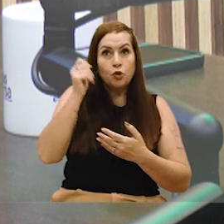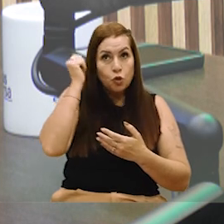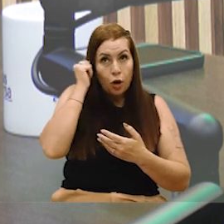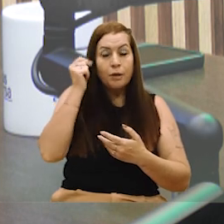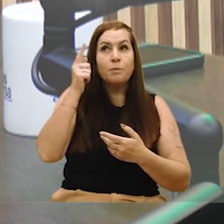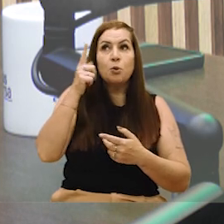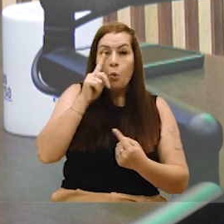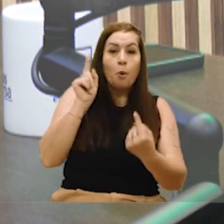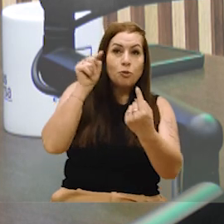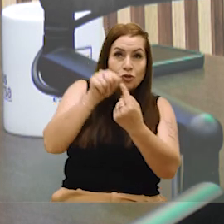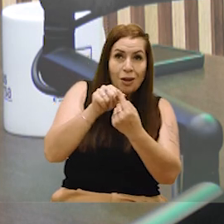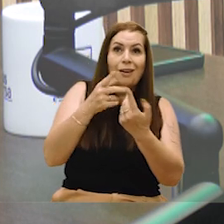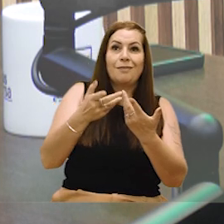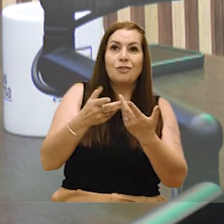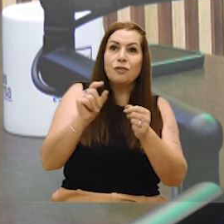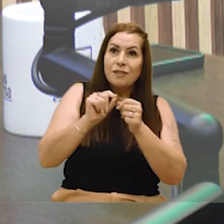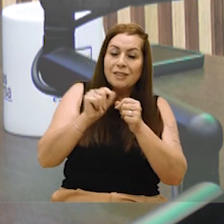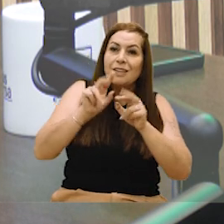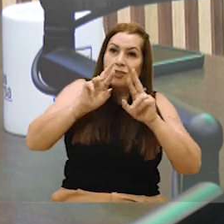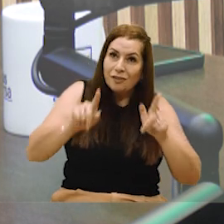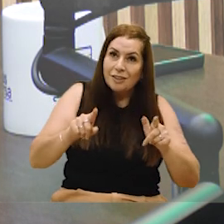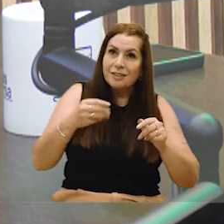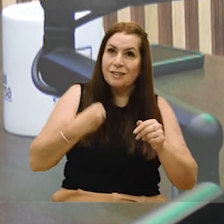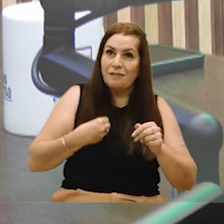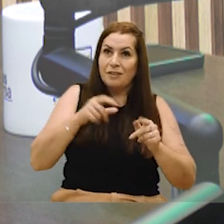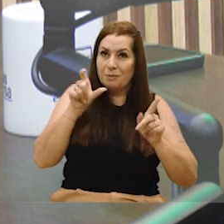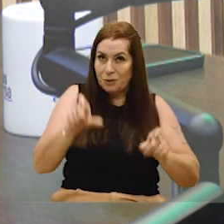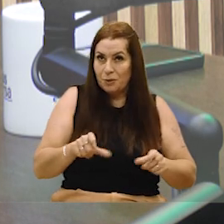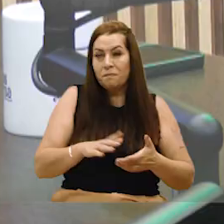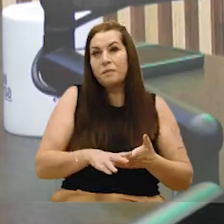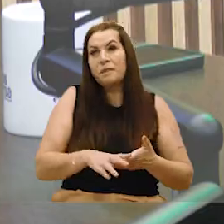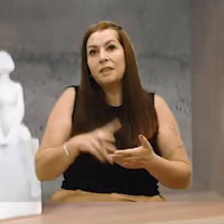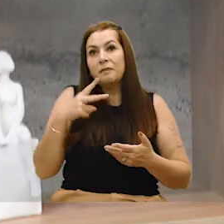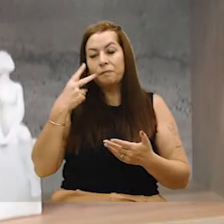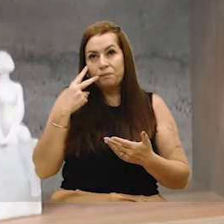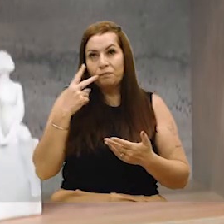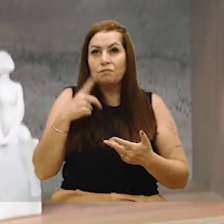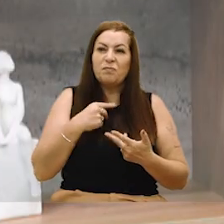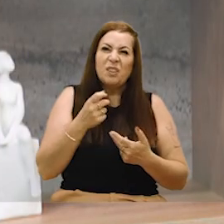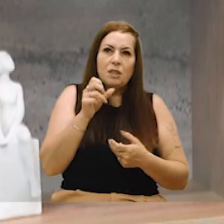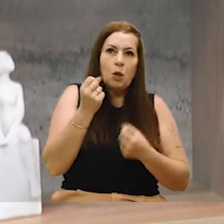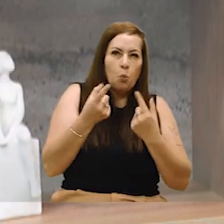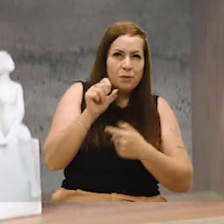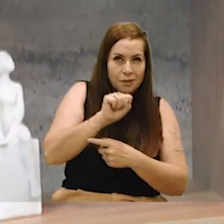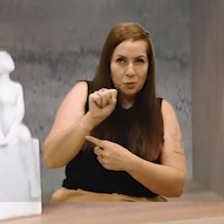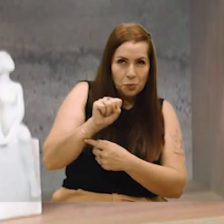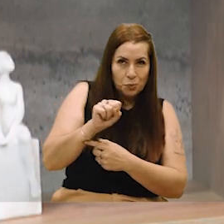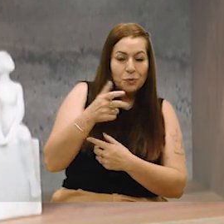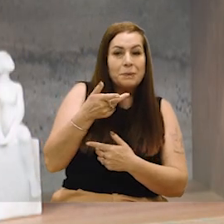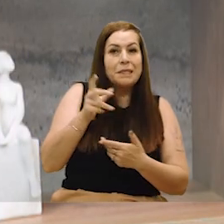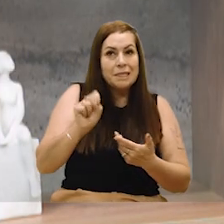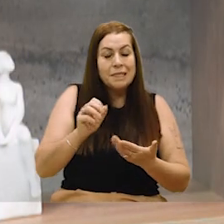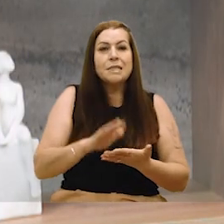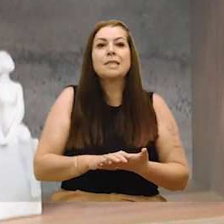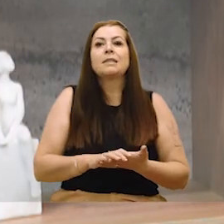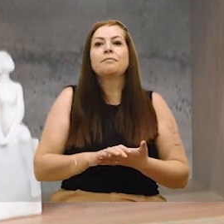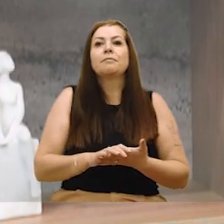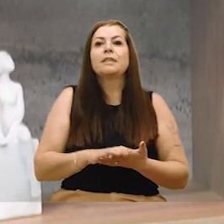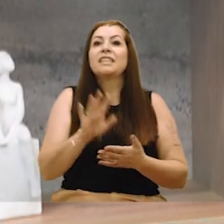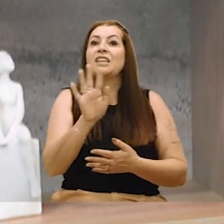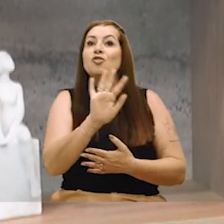gente acorda e dorme com esse mesmo propósito de ser e fazer a diferença na vida das pessoas. Vereador, o senhor ainda tem alguns segundos para daí